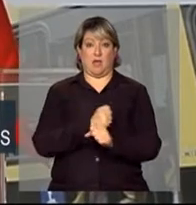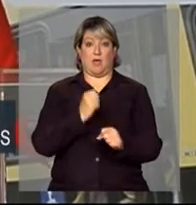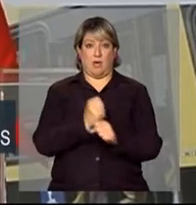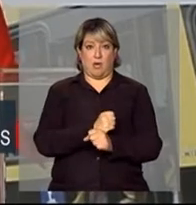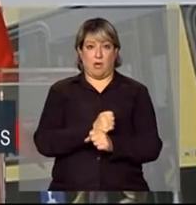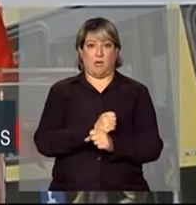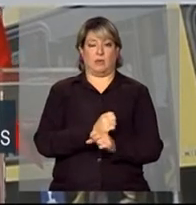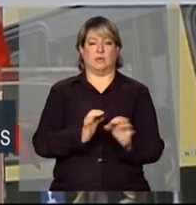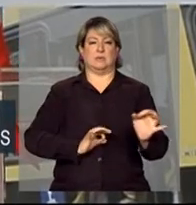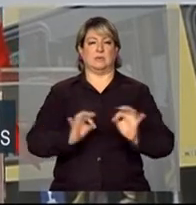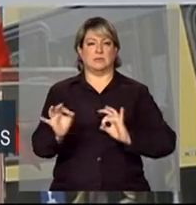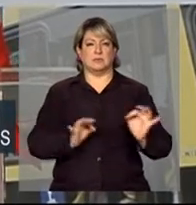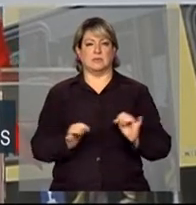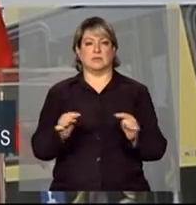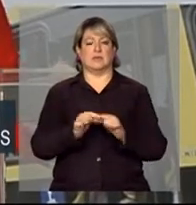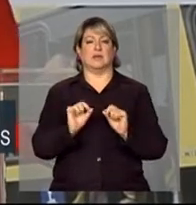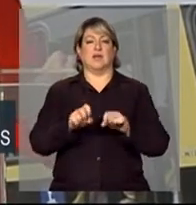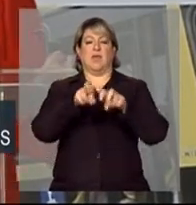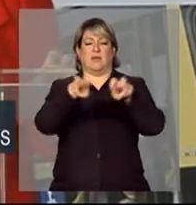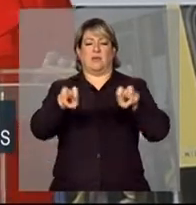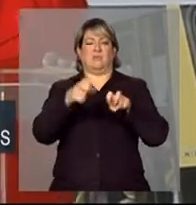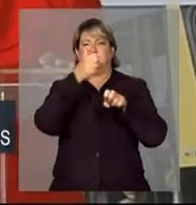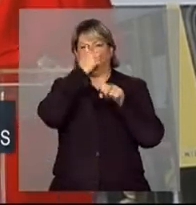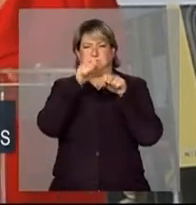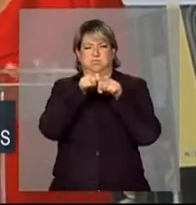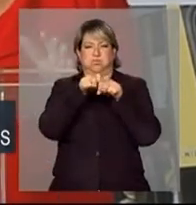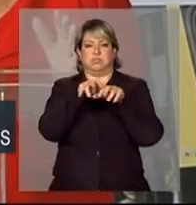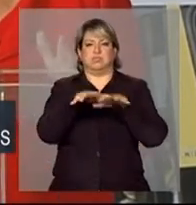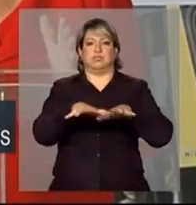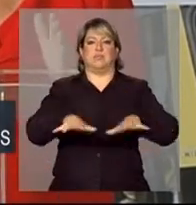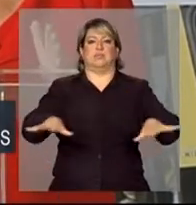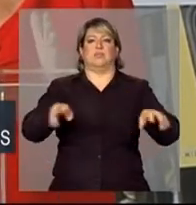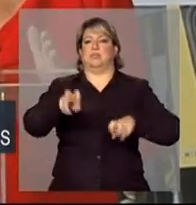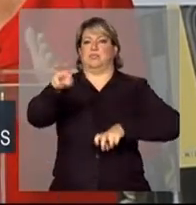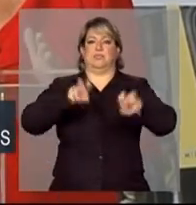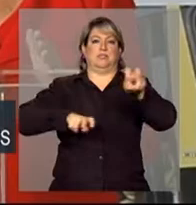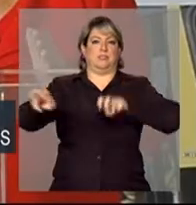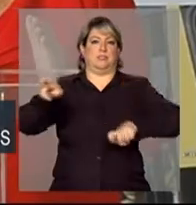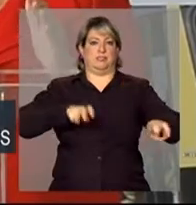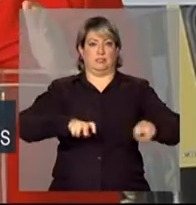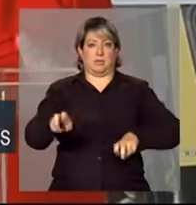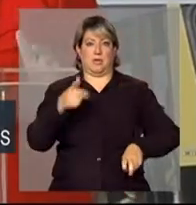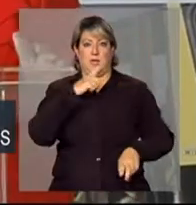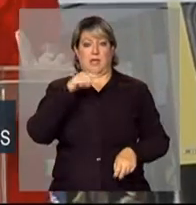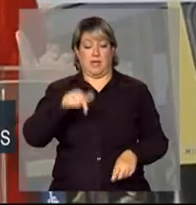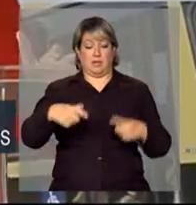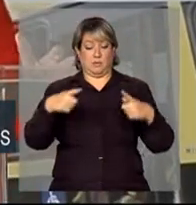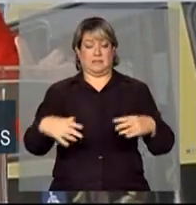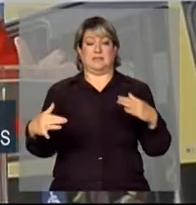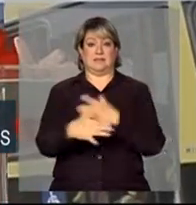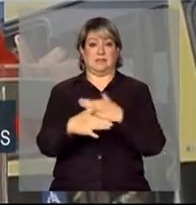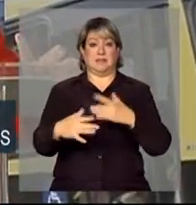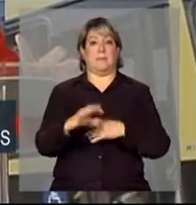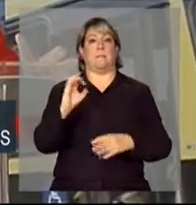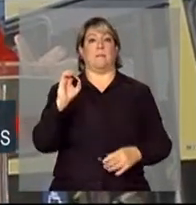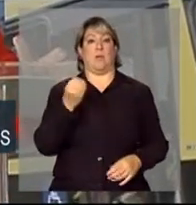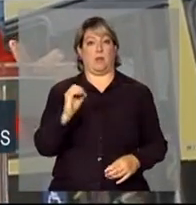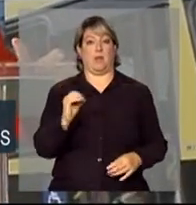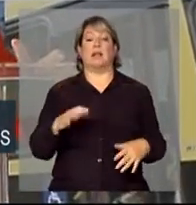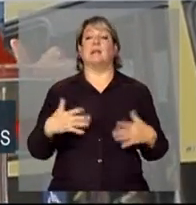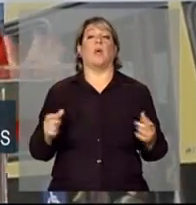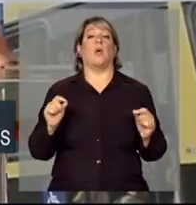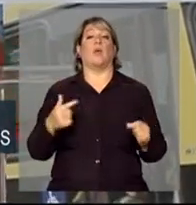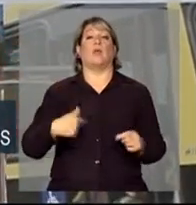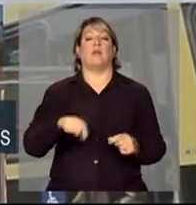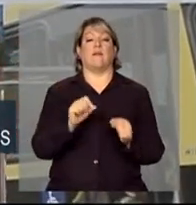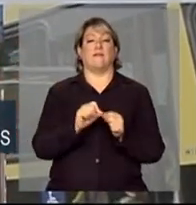medidas complementares para desafogar o trânsito dessa região, da região metropolitana de Porto Alegre. Então, o que nós